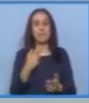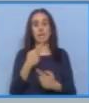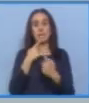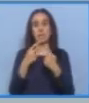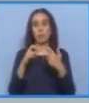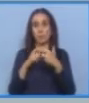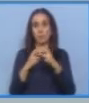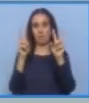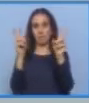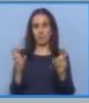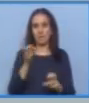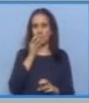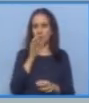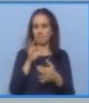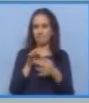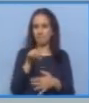tem às vezes a ver com isso.